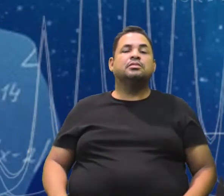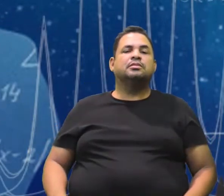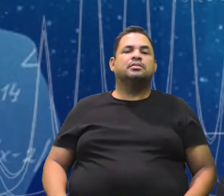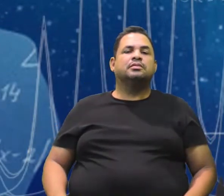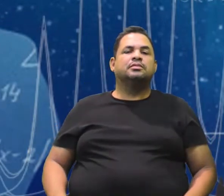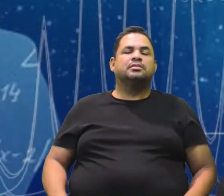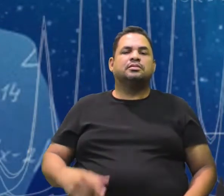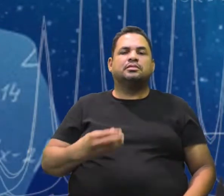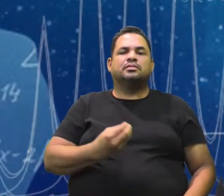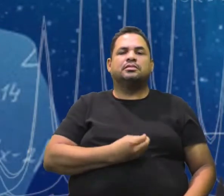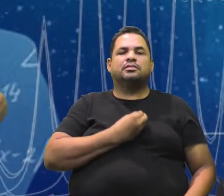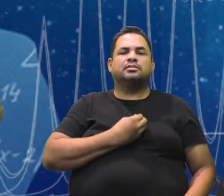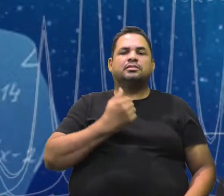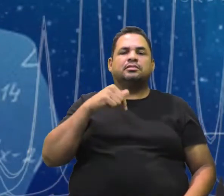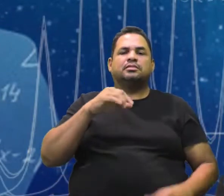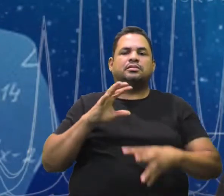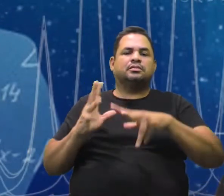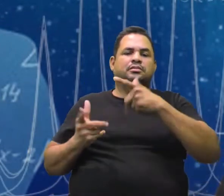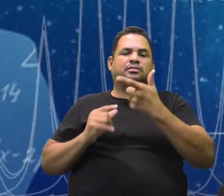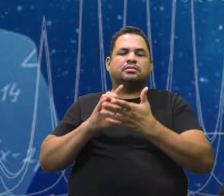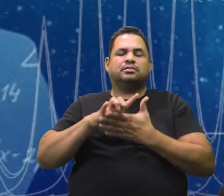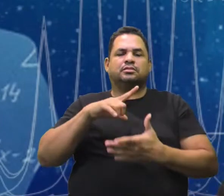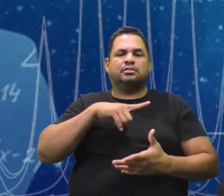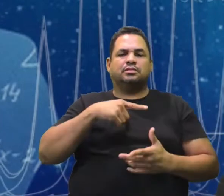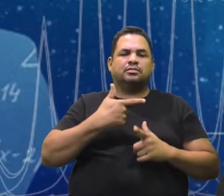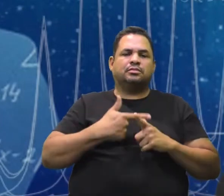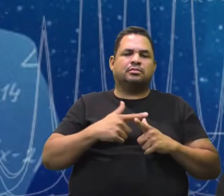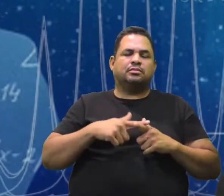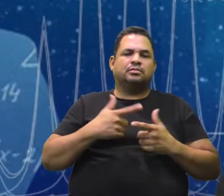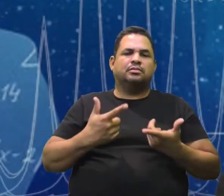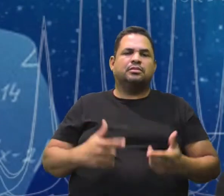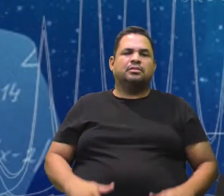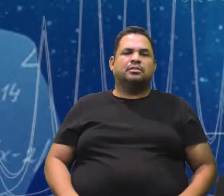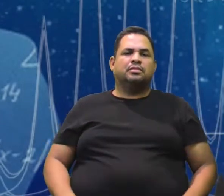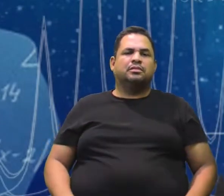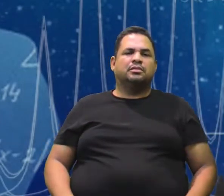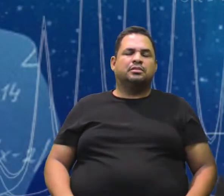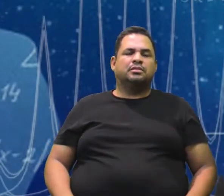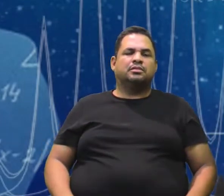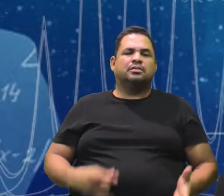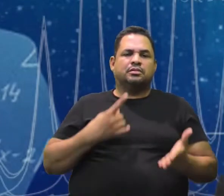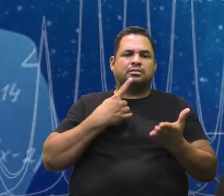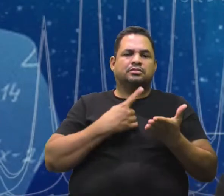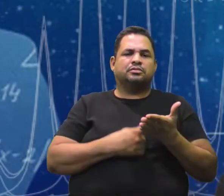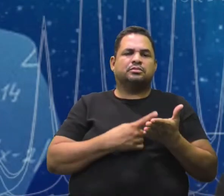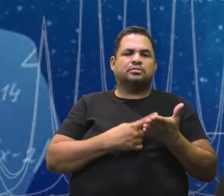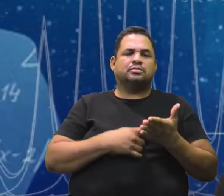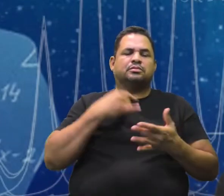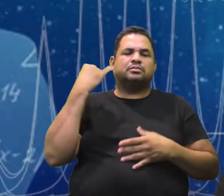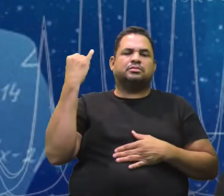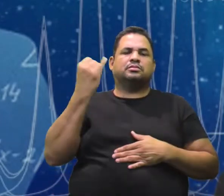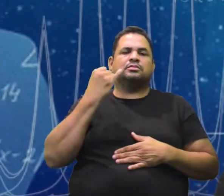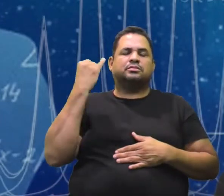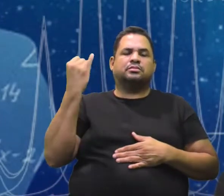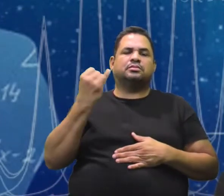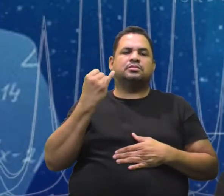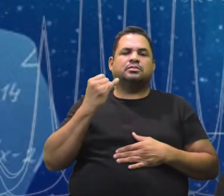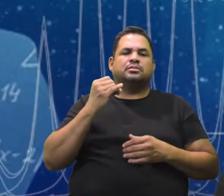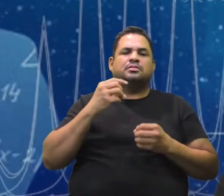certeza, a vida da Terra seria prejudicada. Esse Tratado de Montreal foi muito importante,